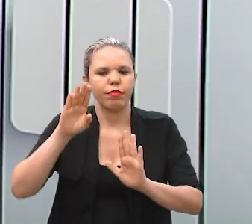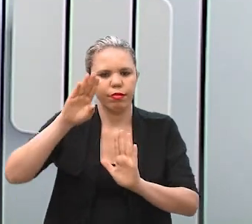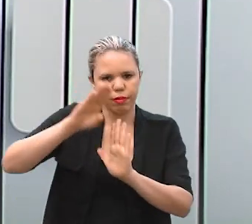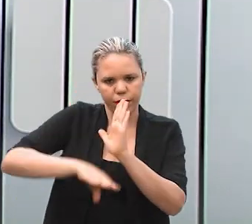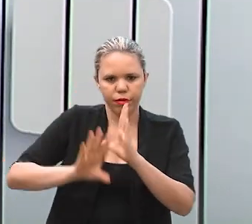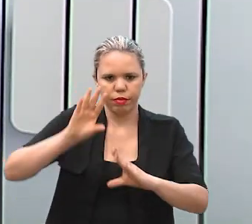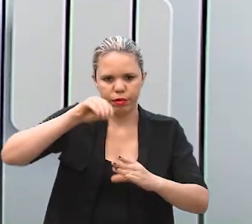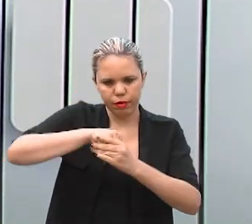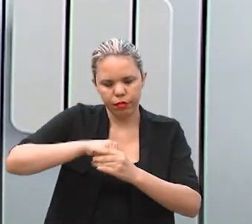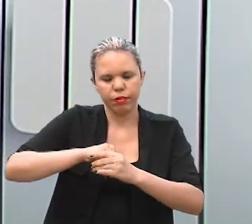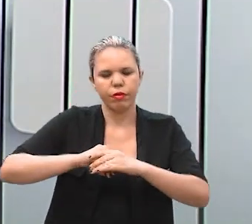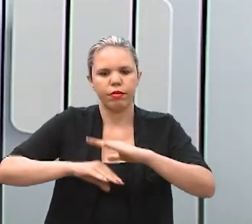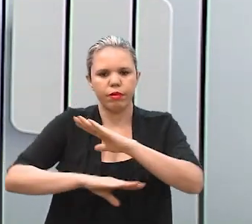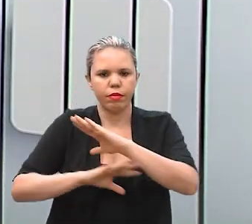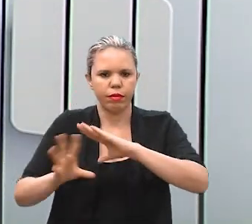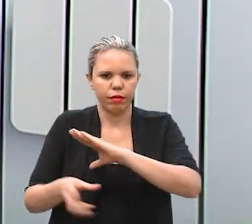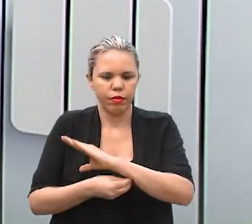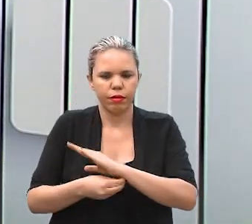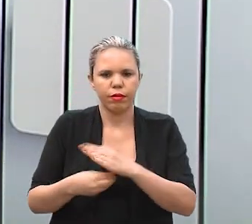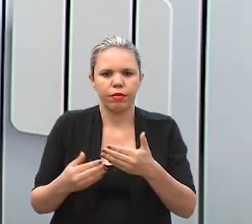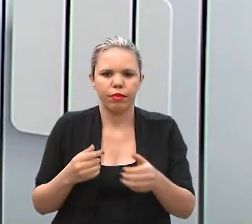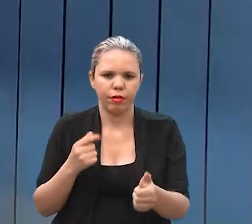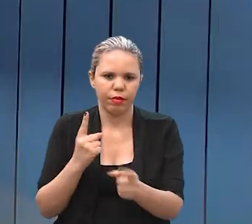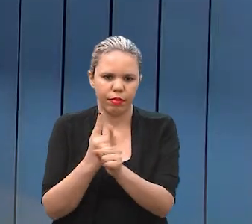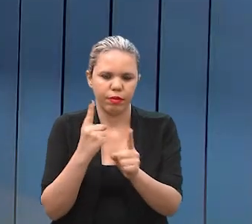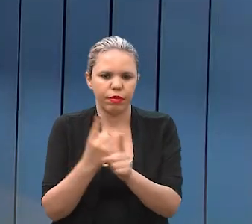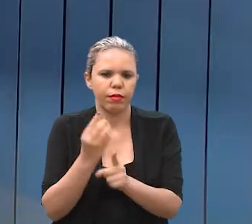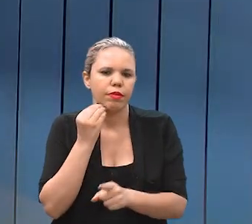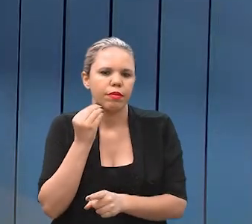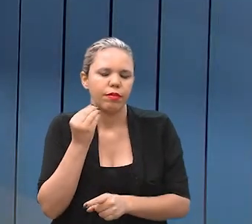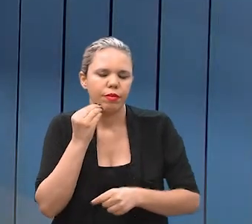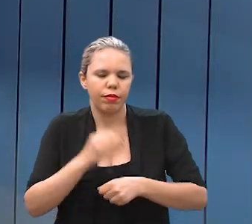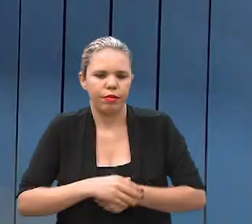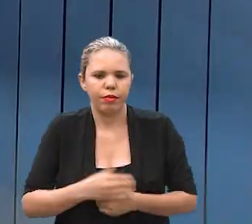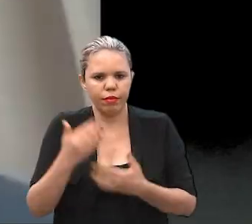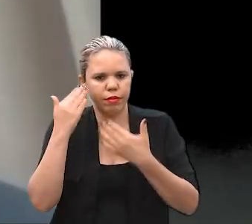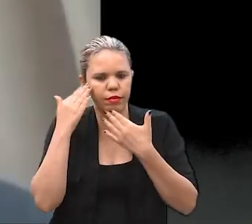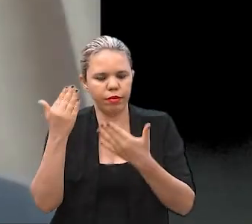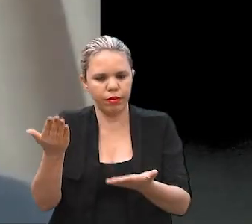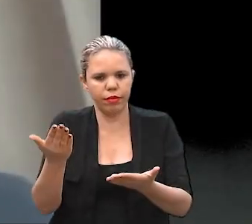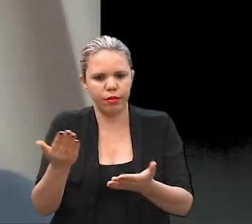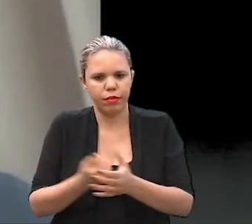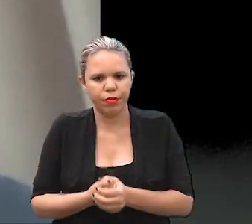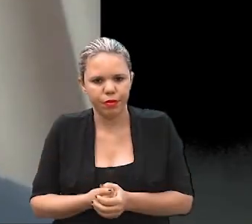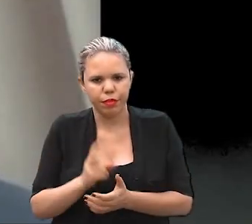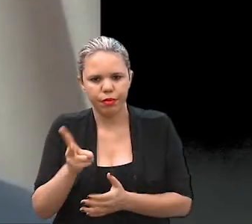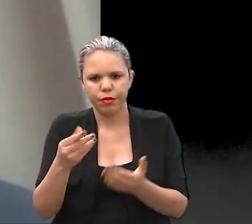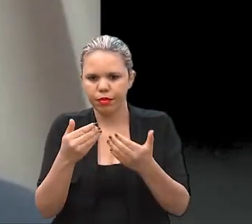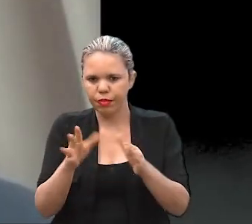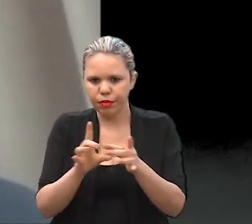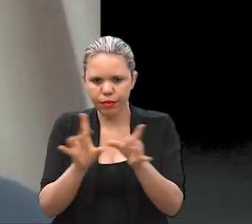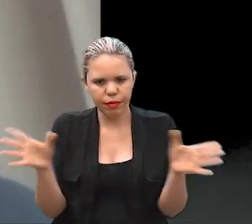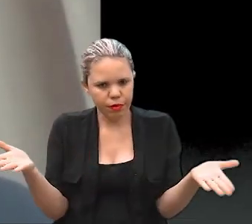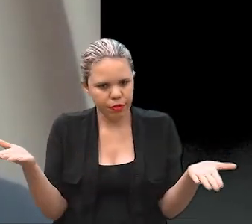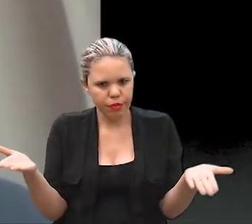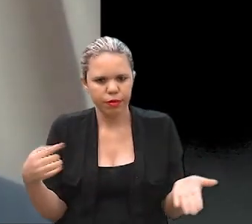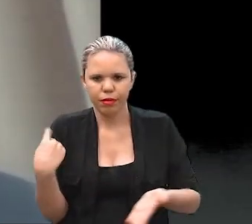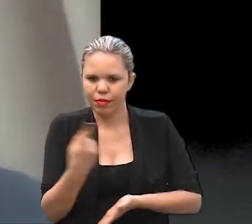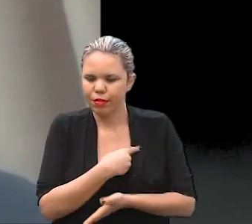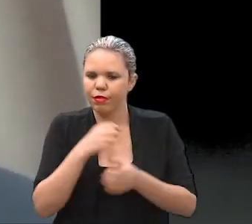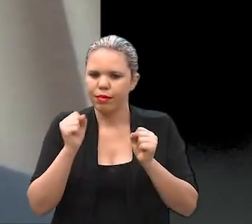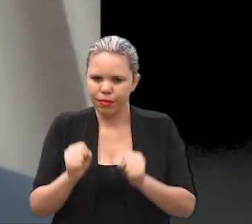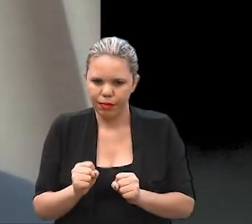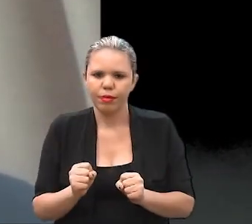do Câmara Total e até uma próxima oportunidade. Eu é que agradeço, vamos estar sempre à disposição para que a gente